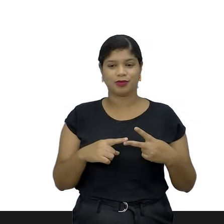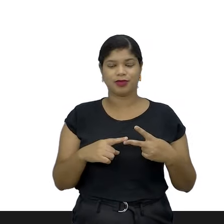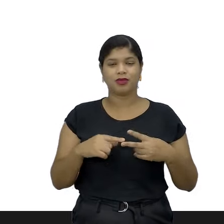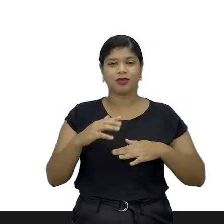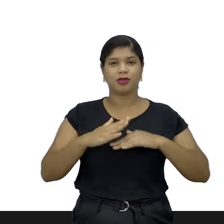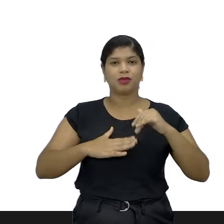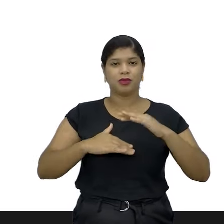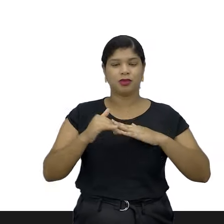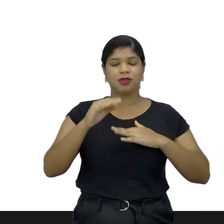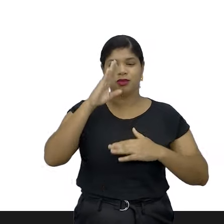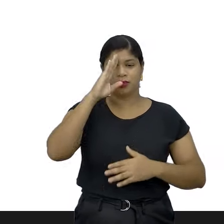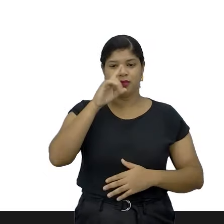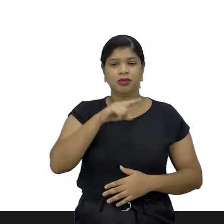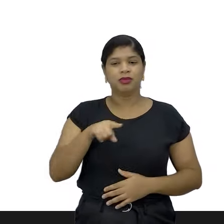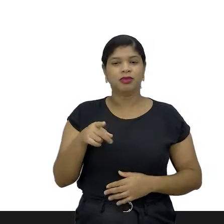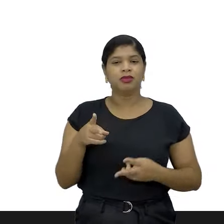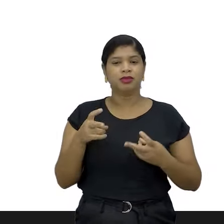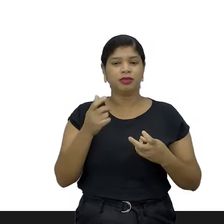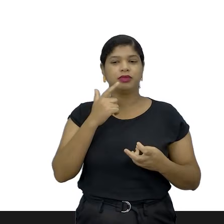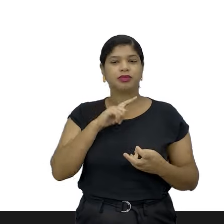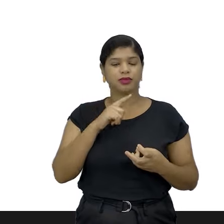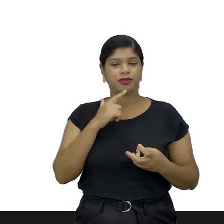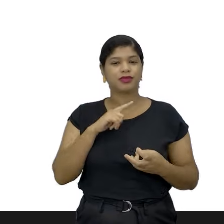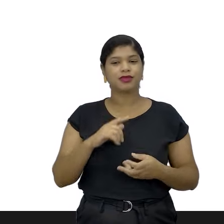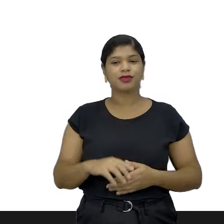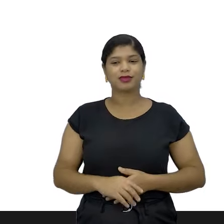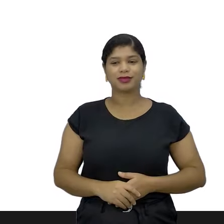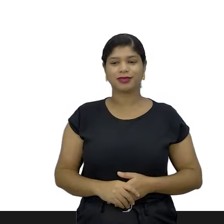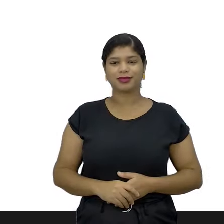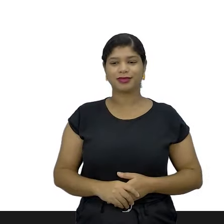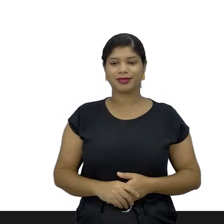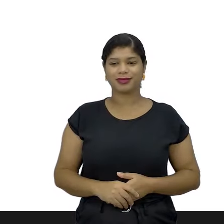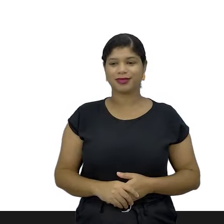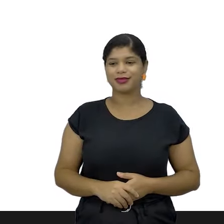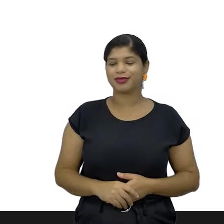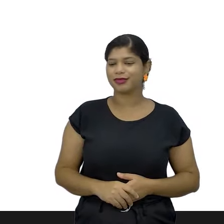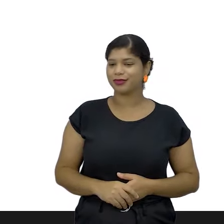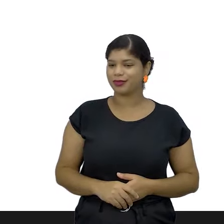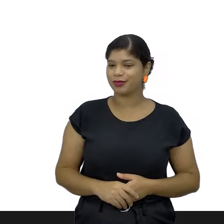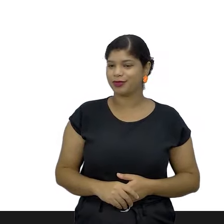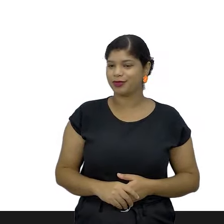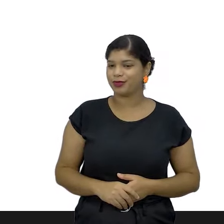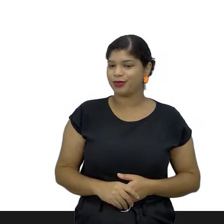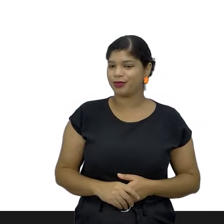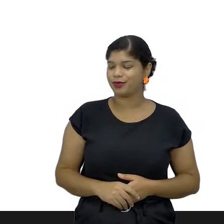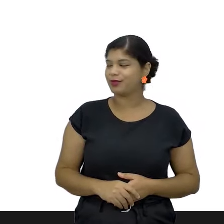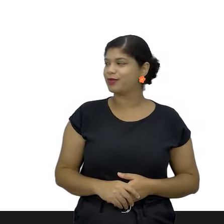habilidades, né, como vocês podem ver, que já